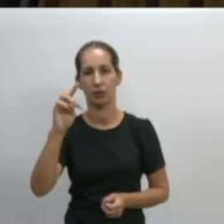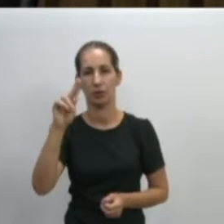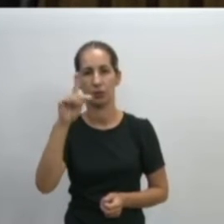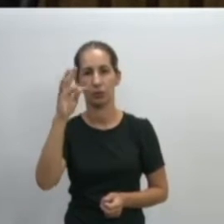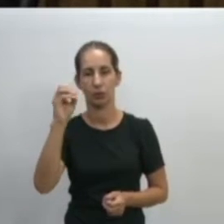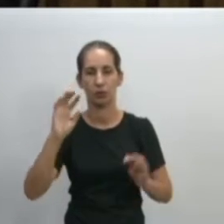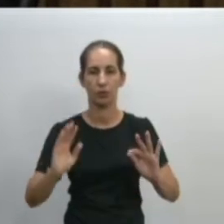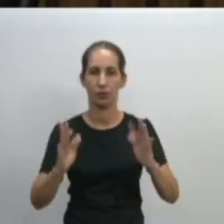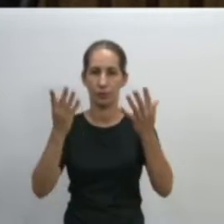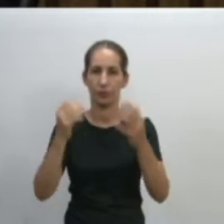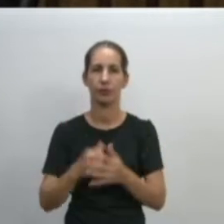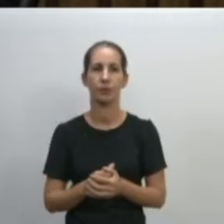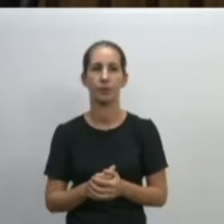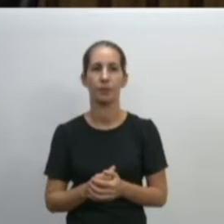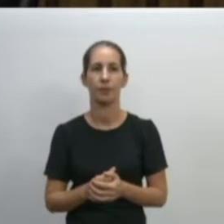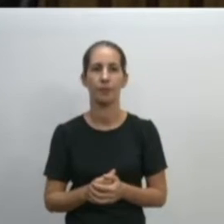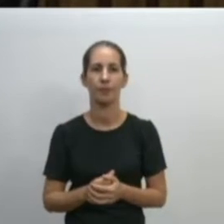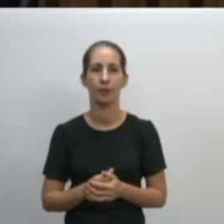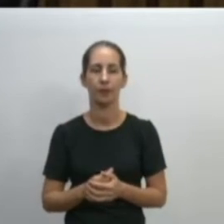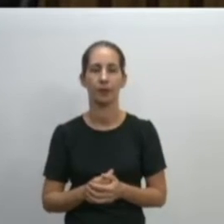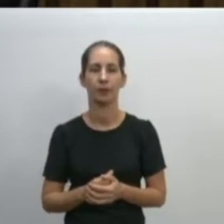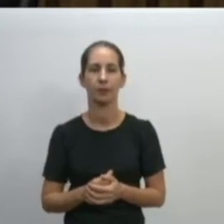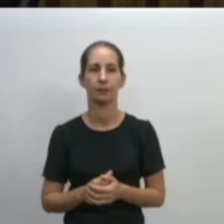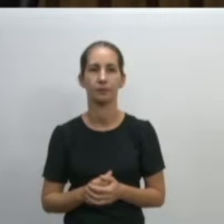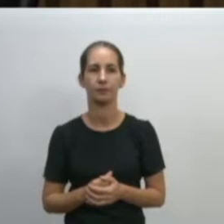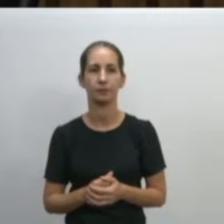músico inovou ao adicionar seu show